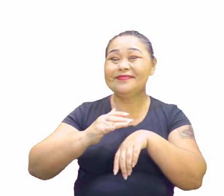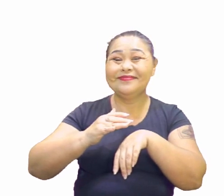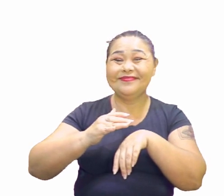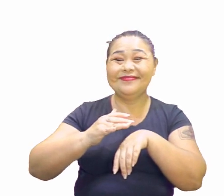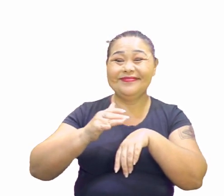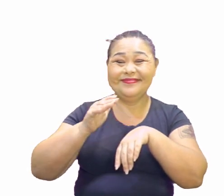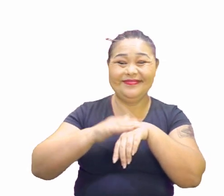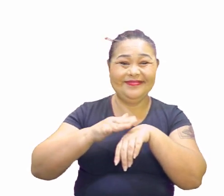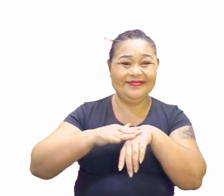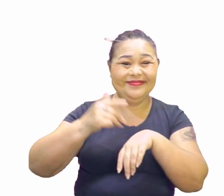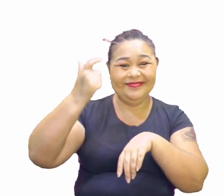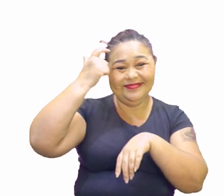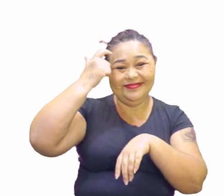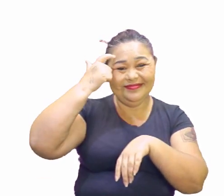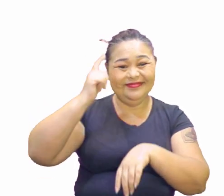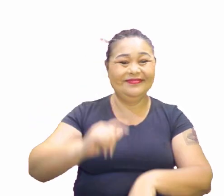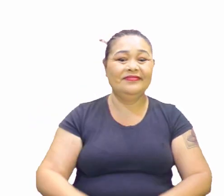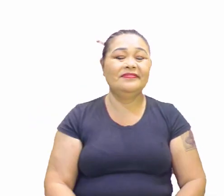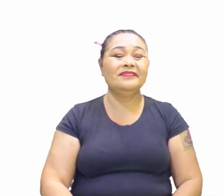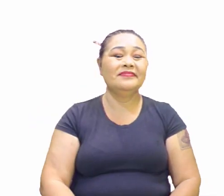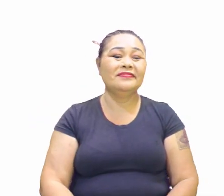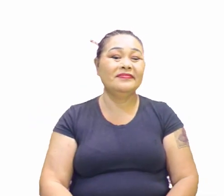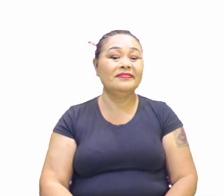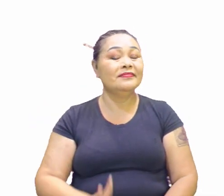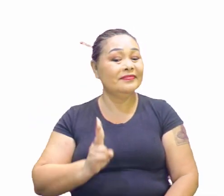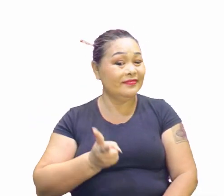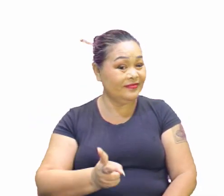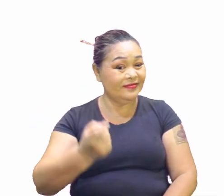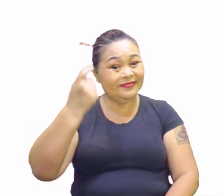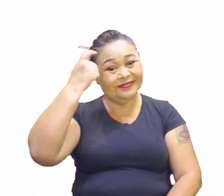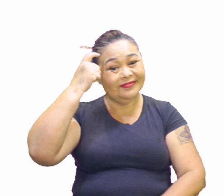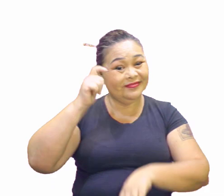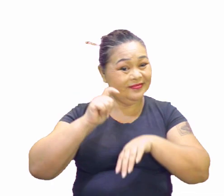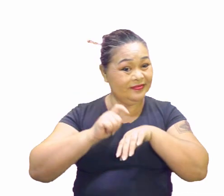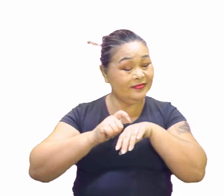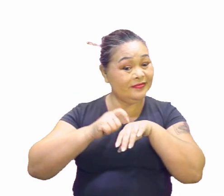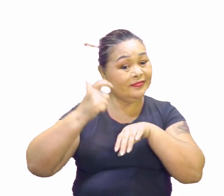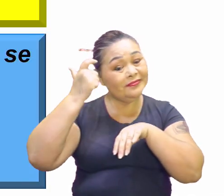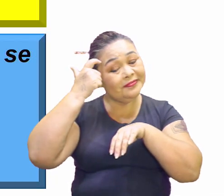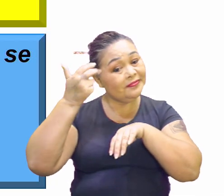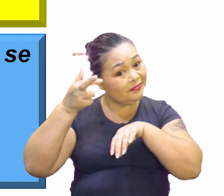intuito de reforçar uma ideia, sempre reforçando.